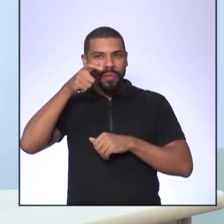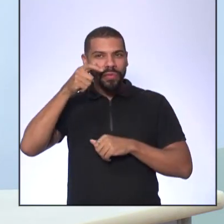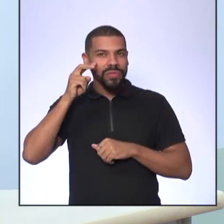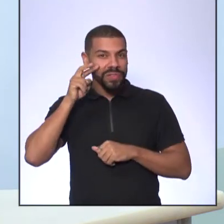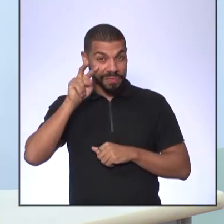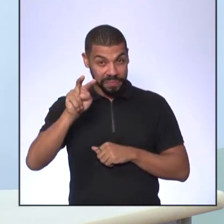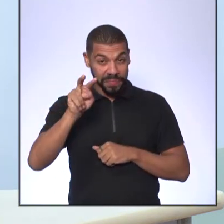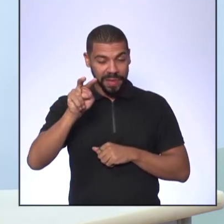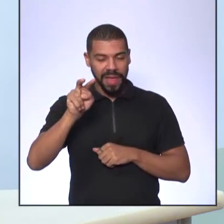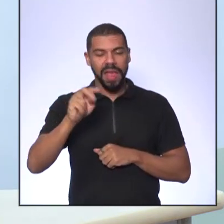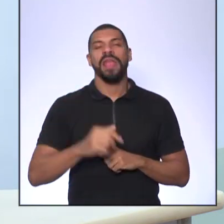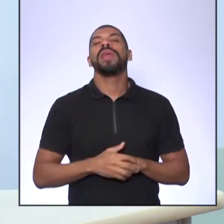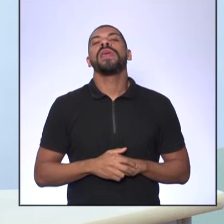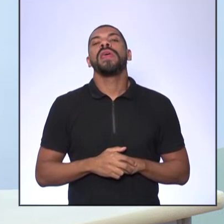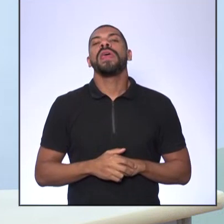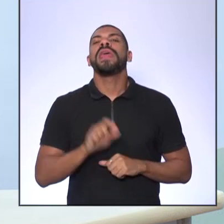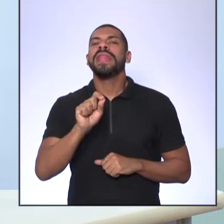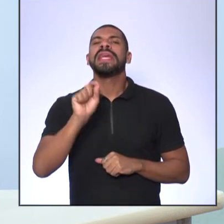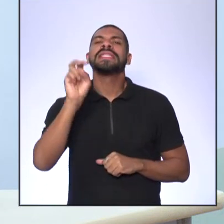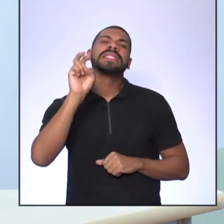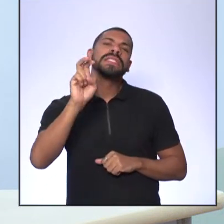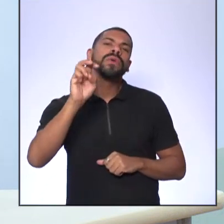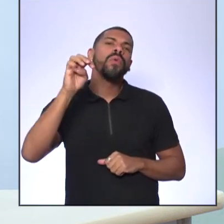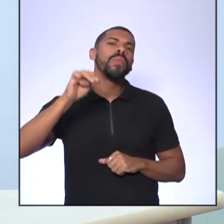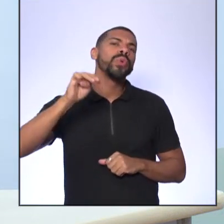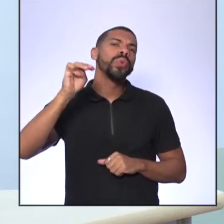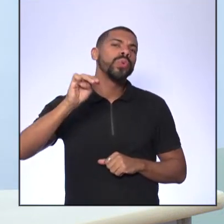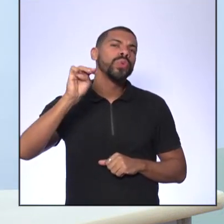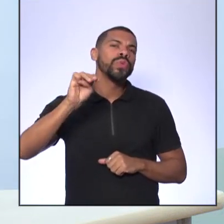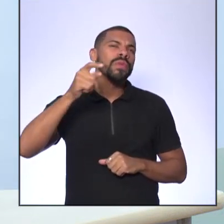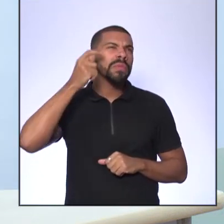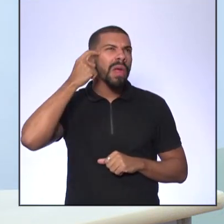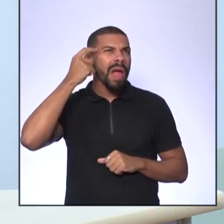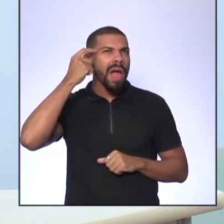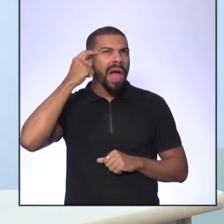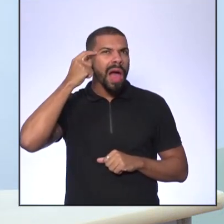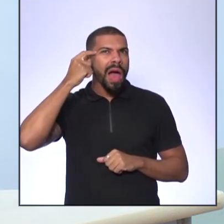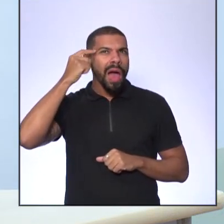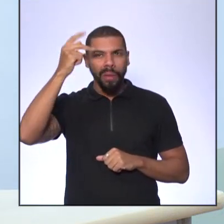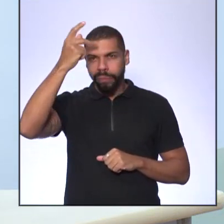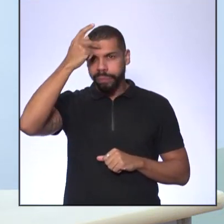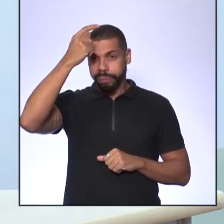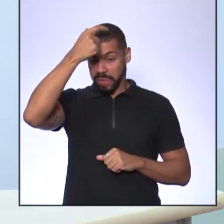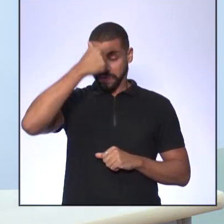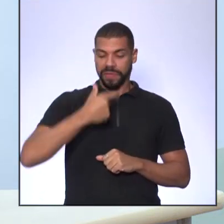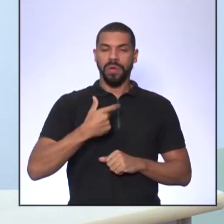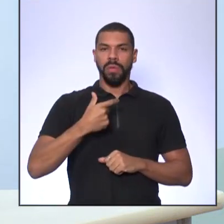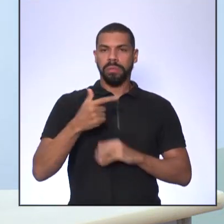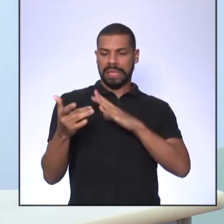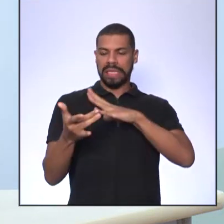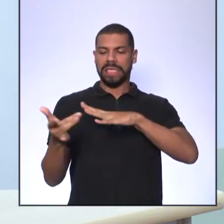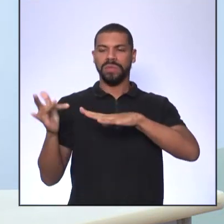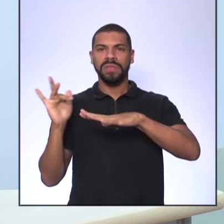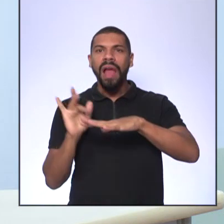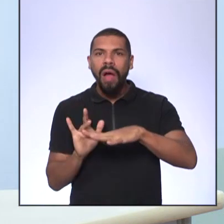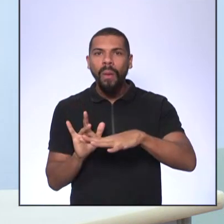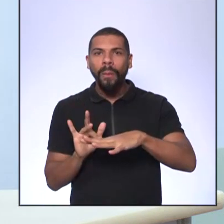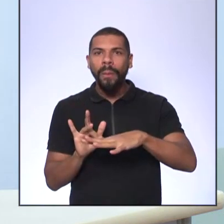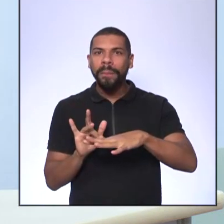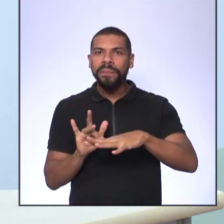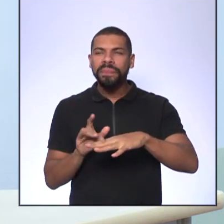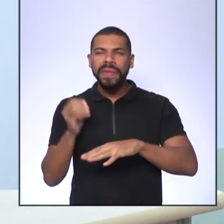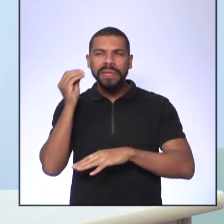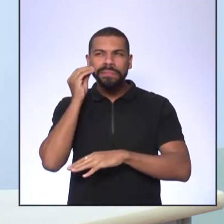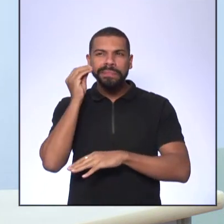tela. A ideia é que nesses 5 minutos, vocês analisem os perfis de vocês nas redes sociais e